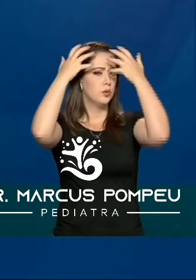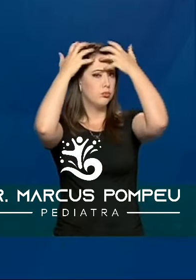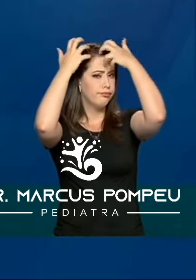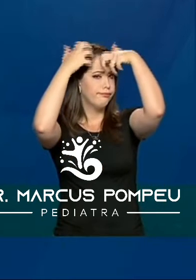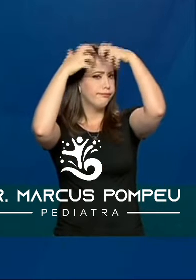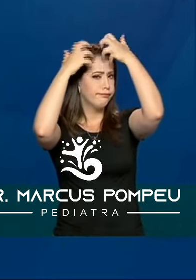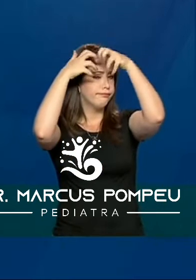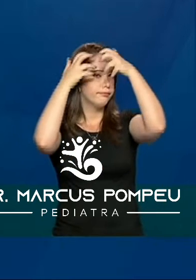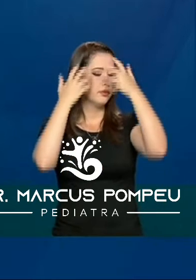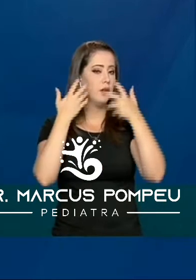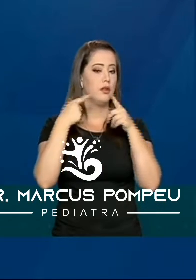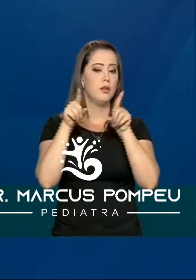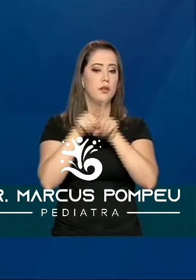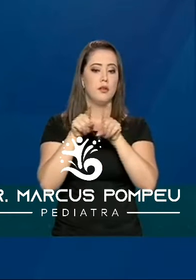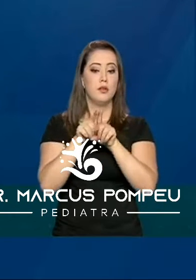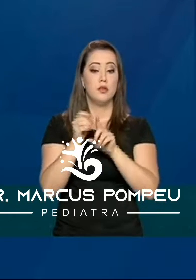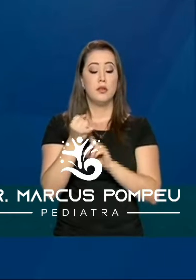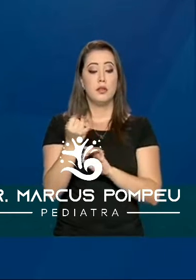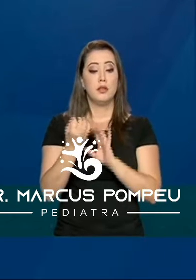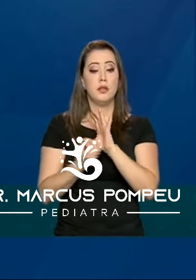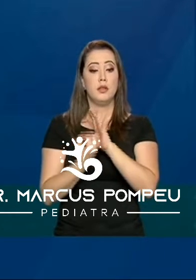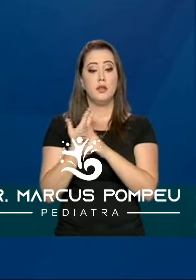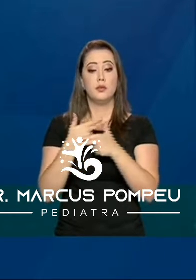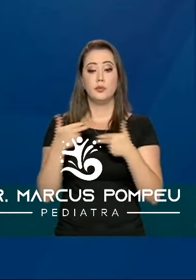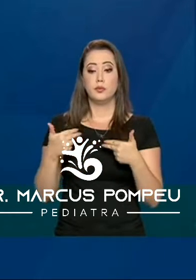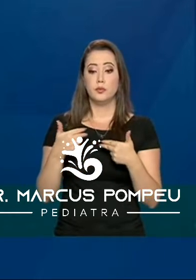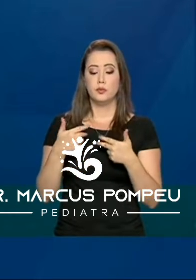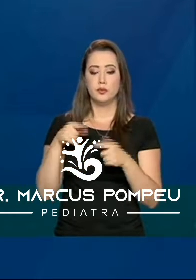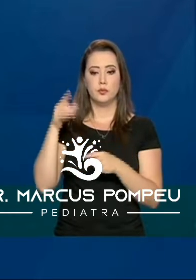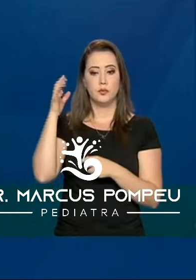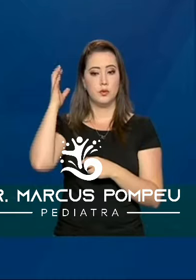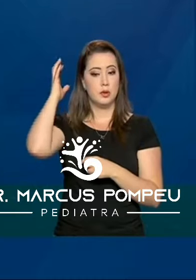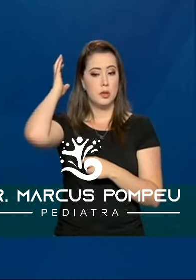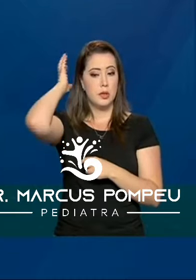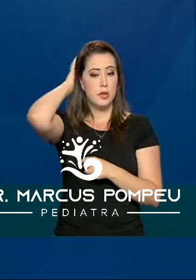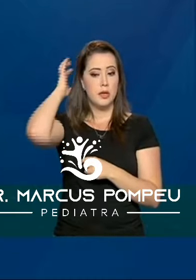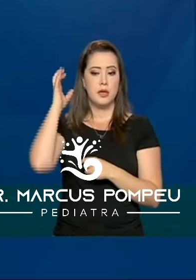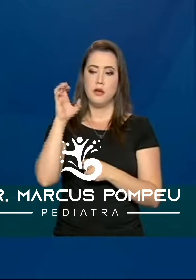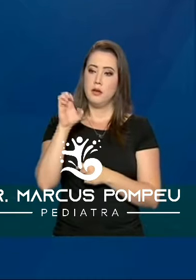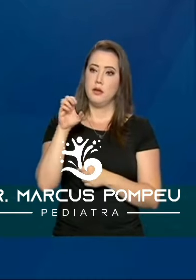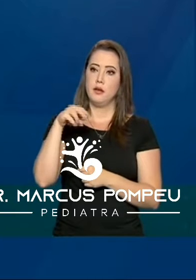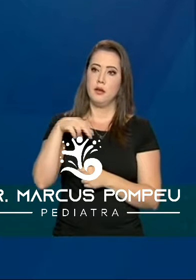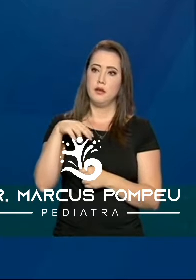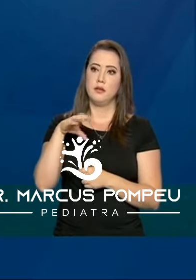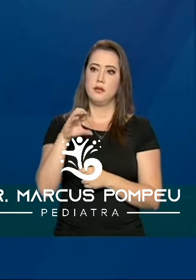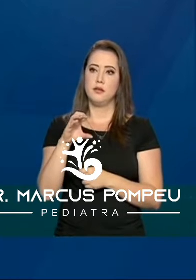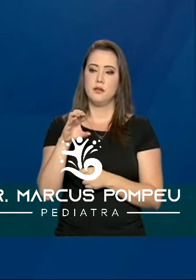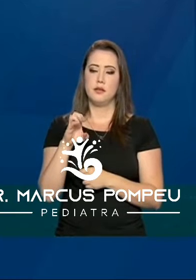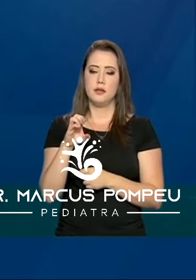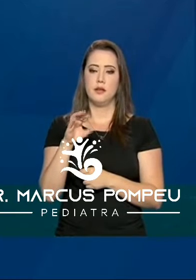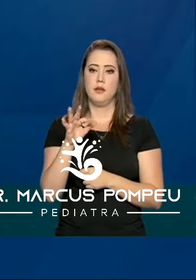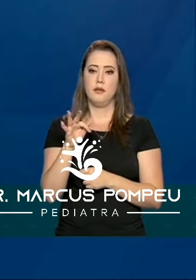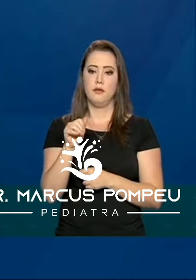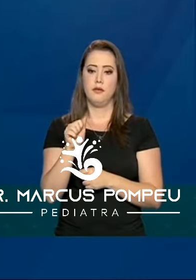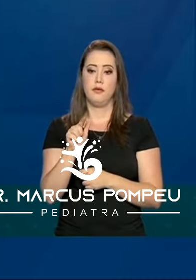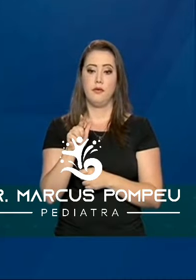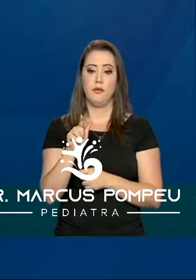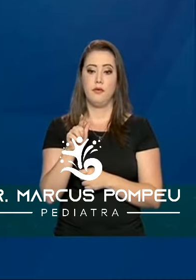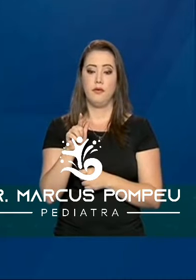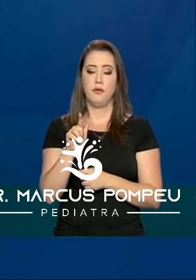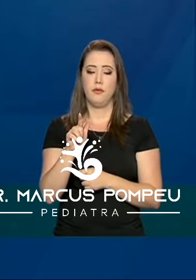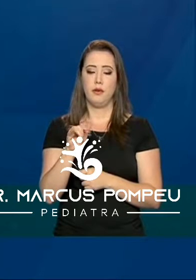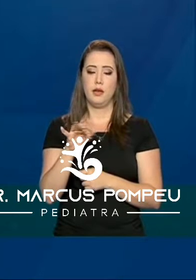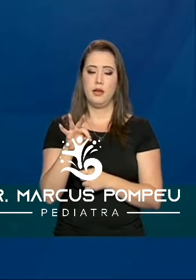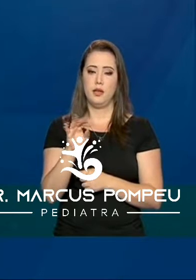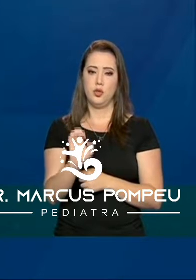que desenvolve espondilopatia, encefalite espongiforme, que todos conhecem como mad cow disease, a doença da